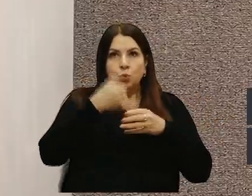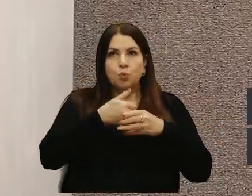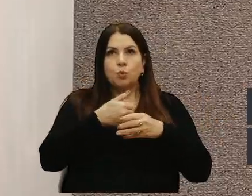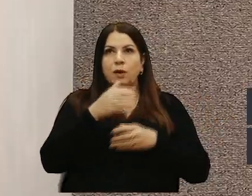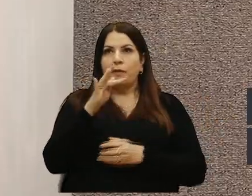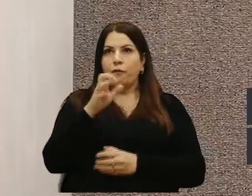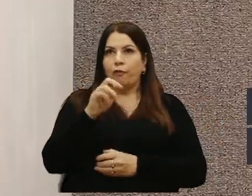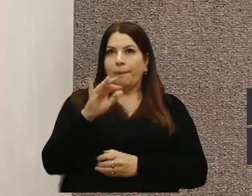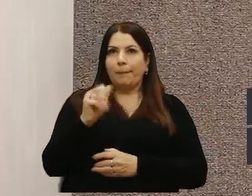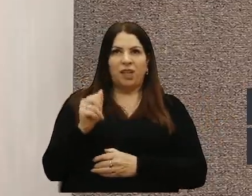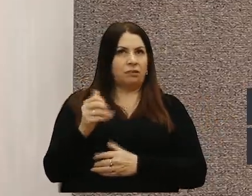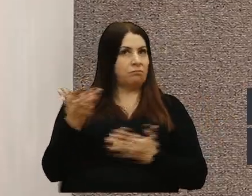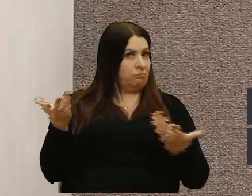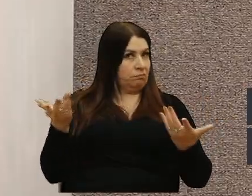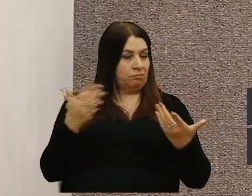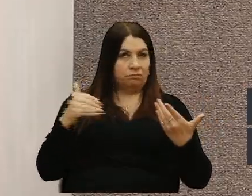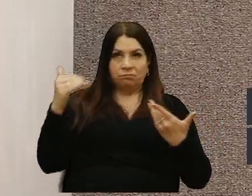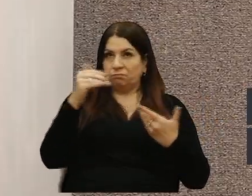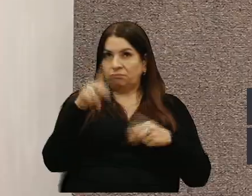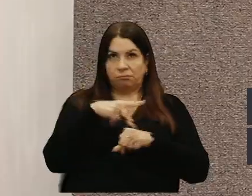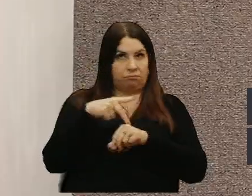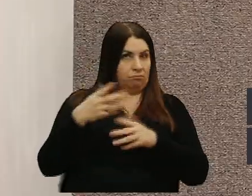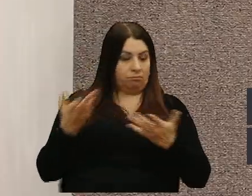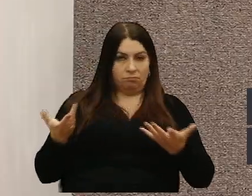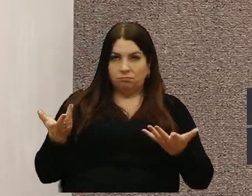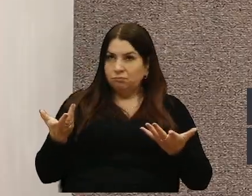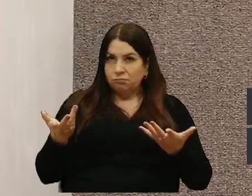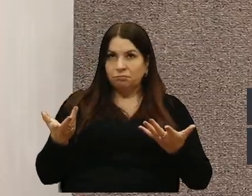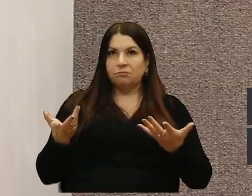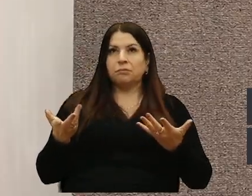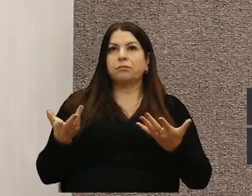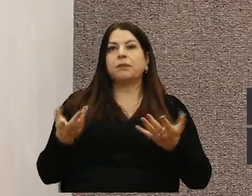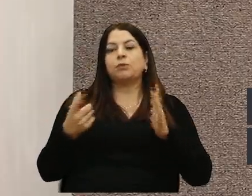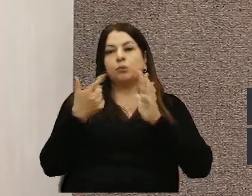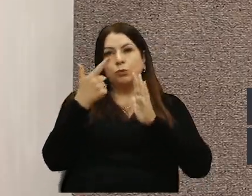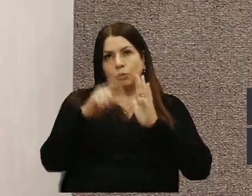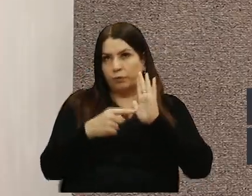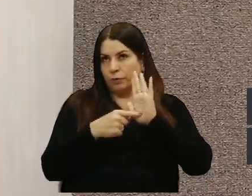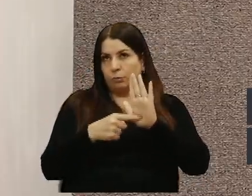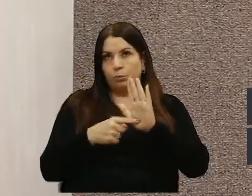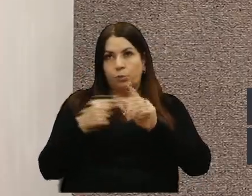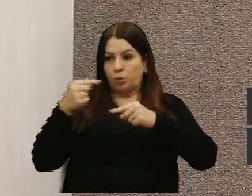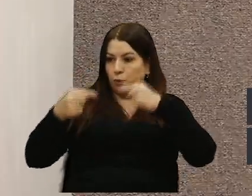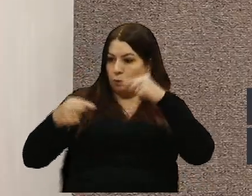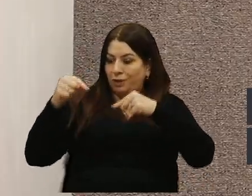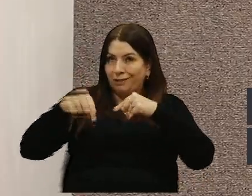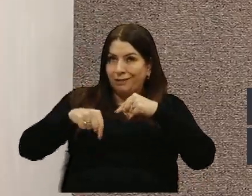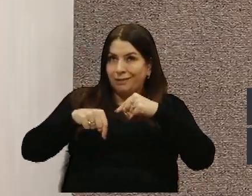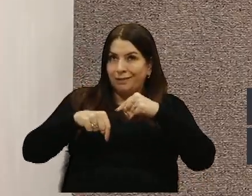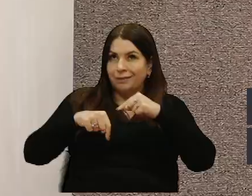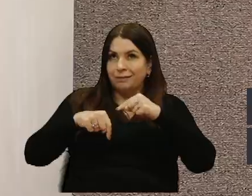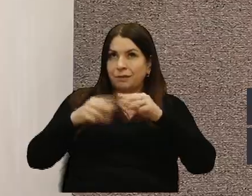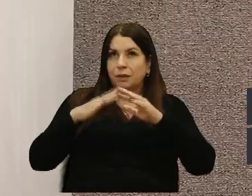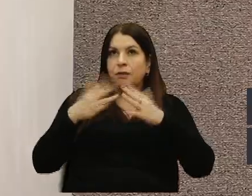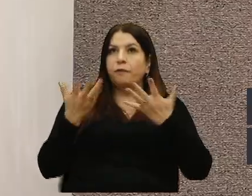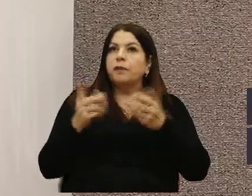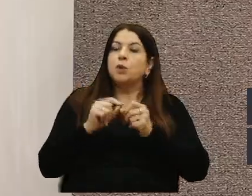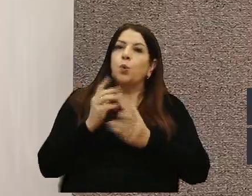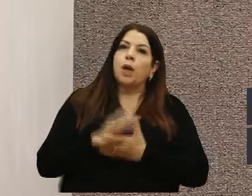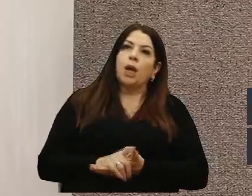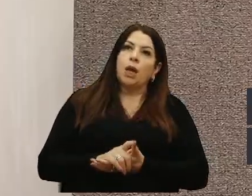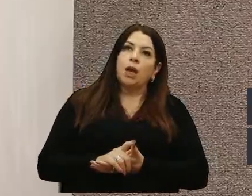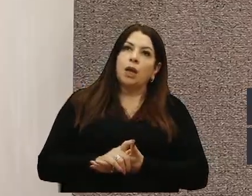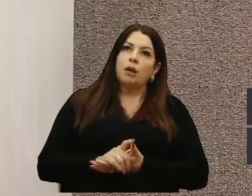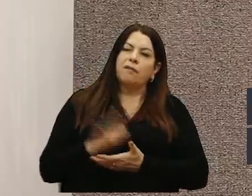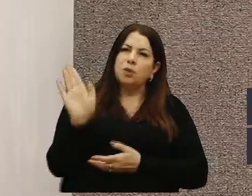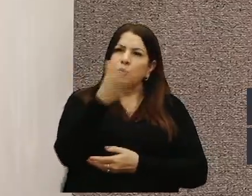cuiafobia. Nós estamos nesse nível hoje no país. Então, de novo, gente, nós não pudermos debater aqui dentro desse plenário, nós vamos fazer o quê? Nós vamos se surrar